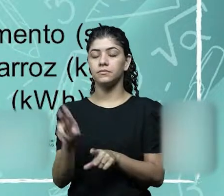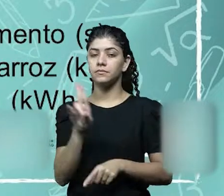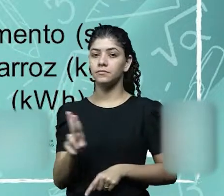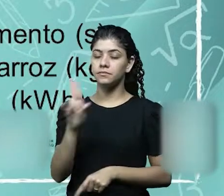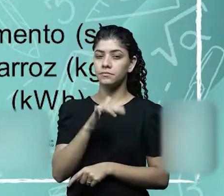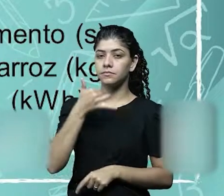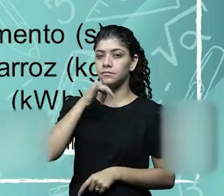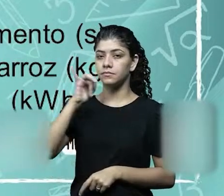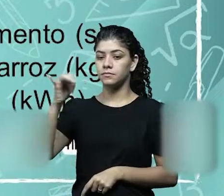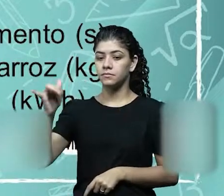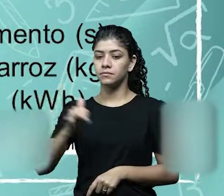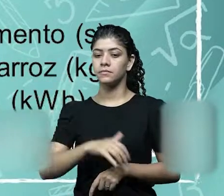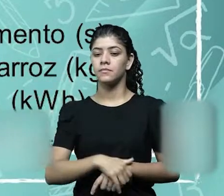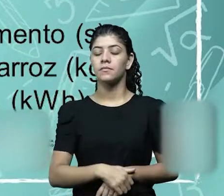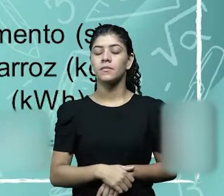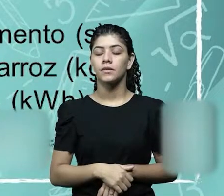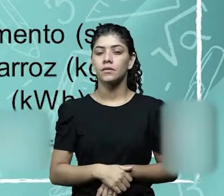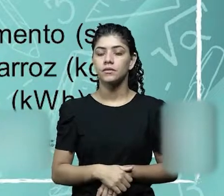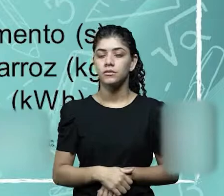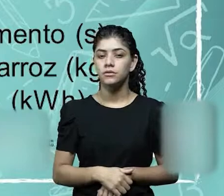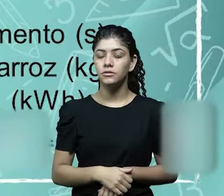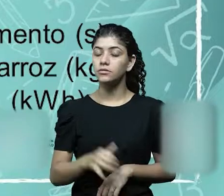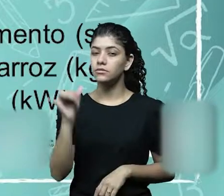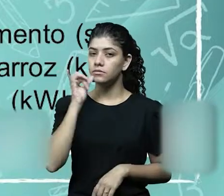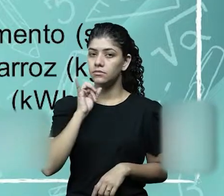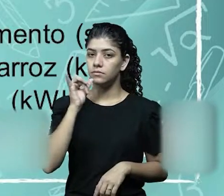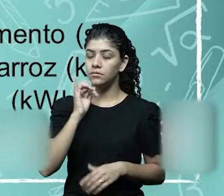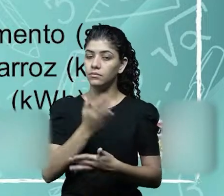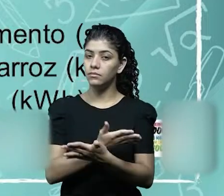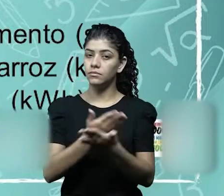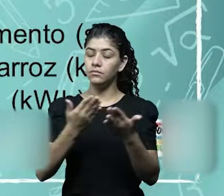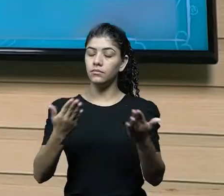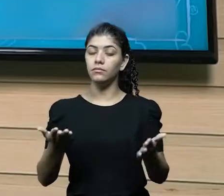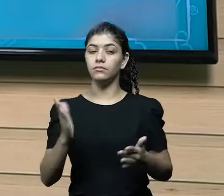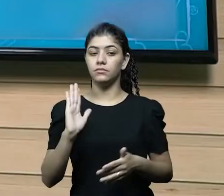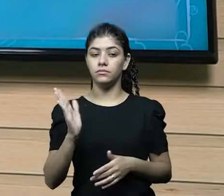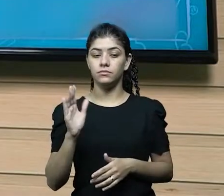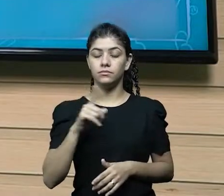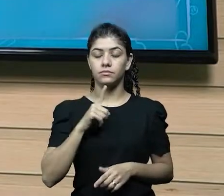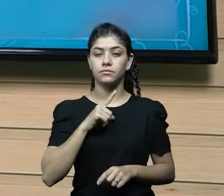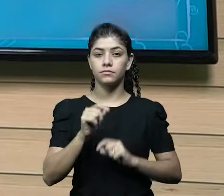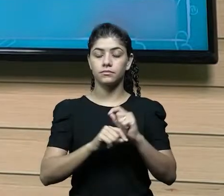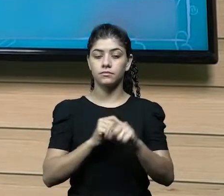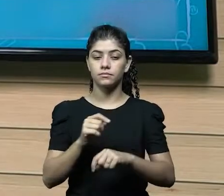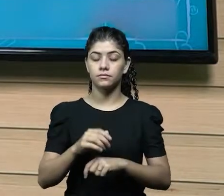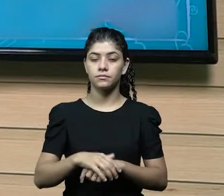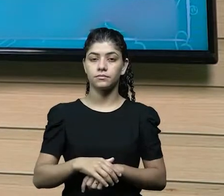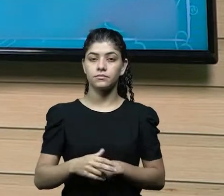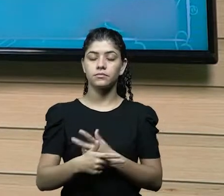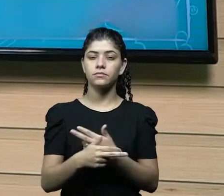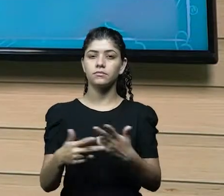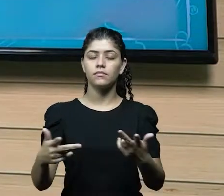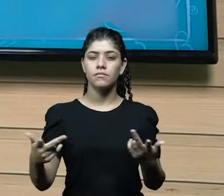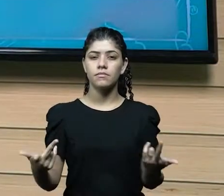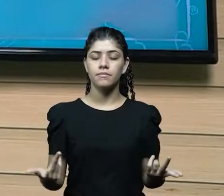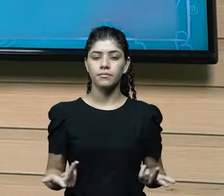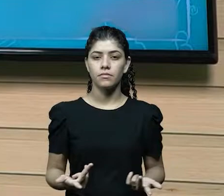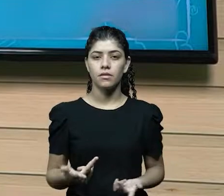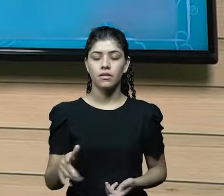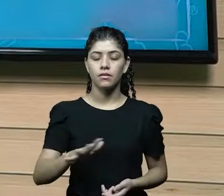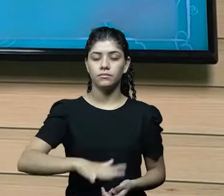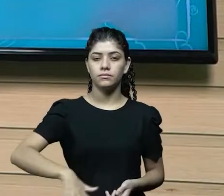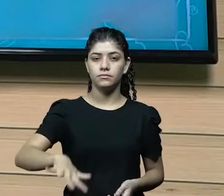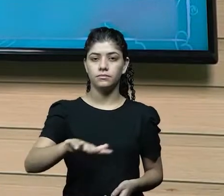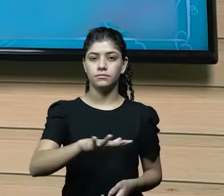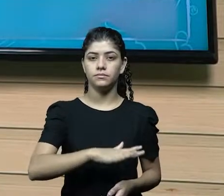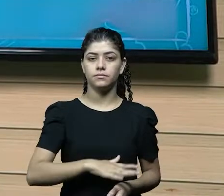energia elétrica em quilowatt-hora. São só alguns exemplos. Nós temos diferentes